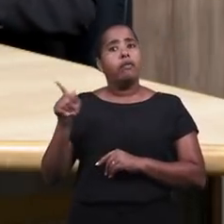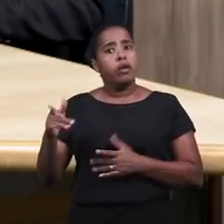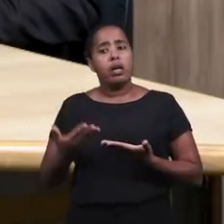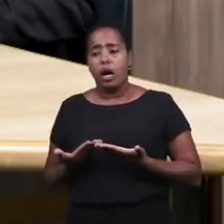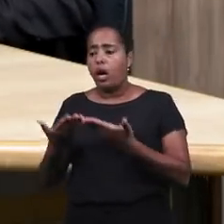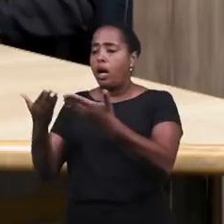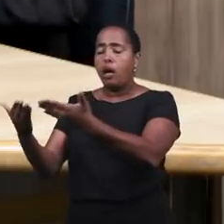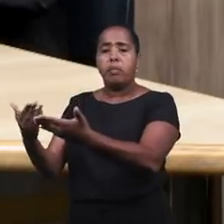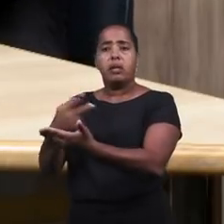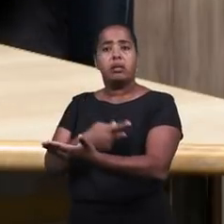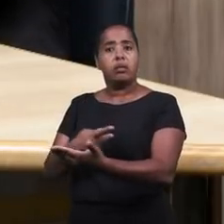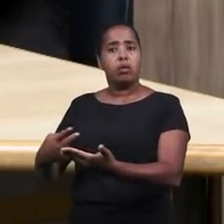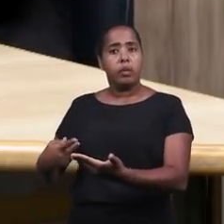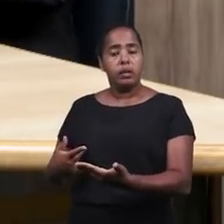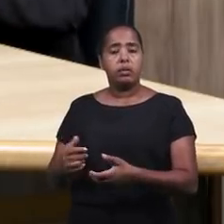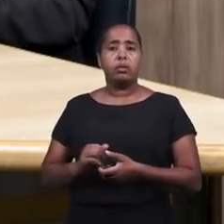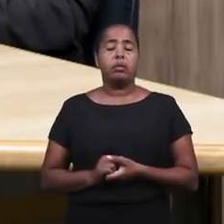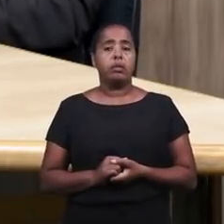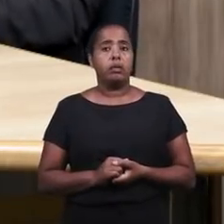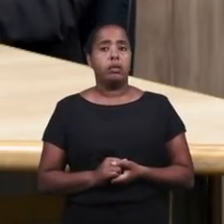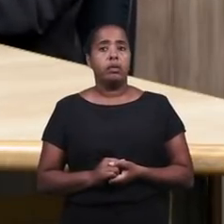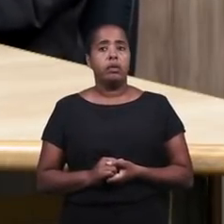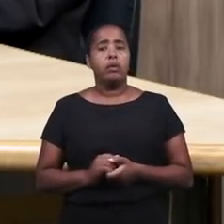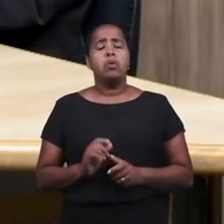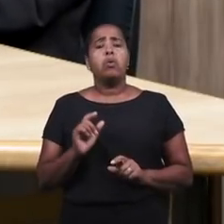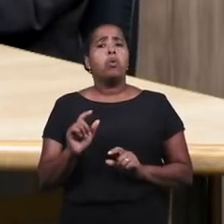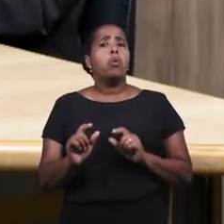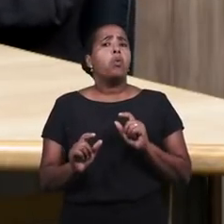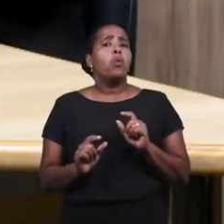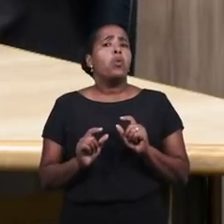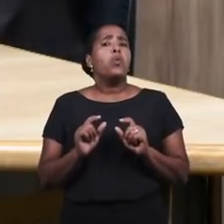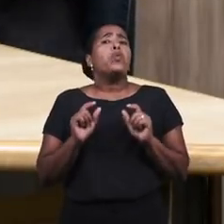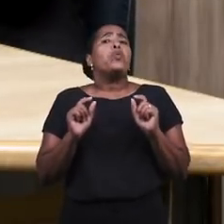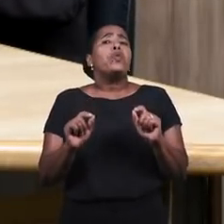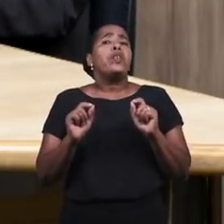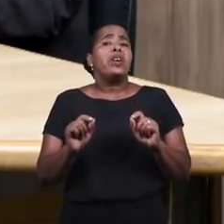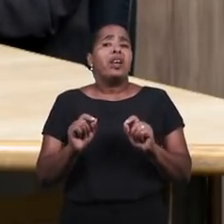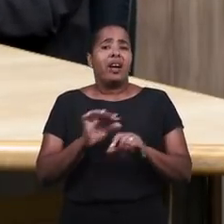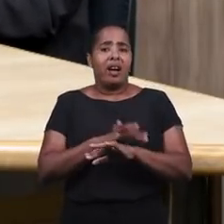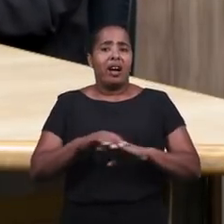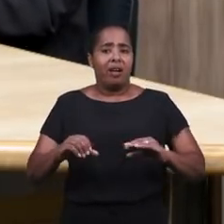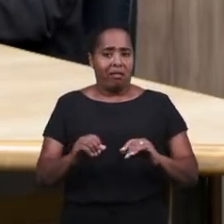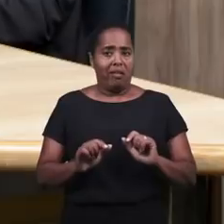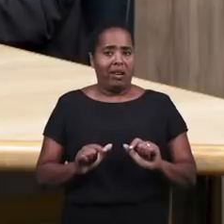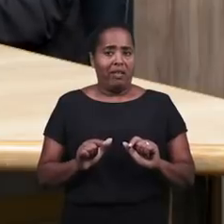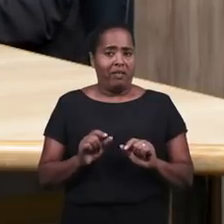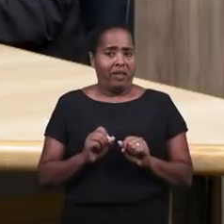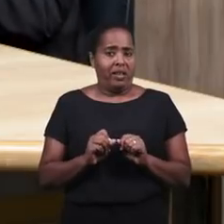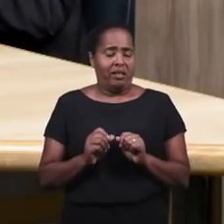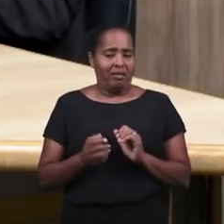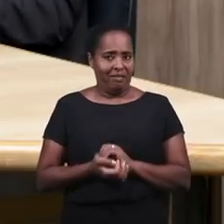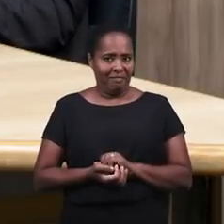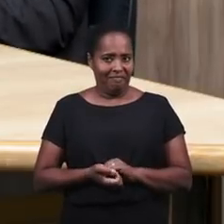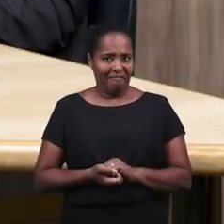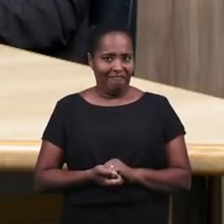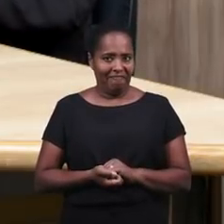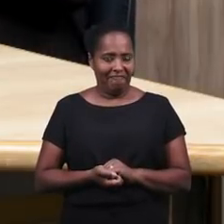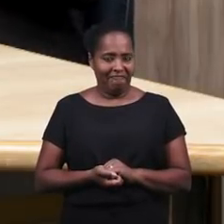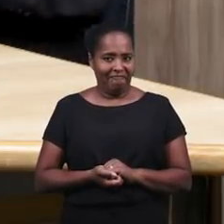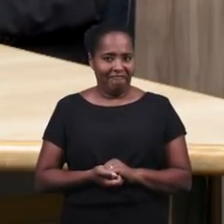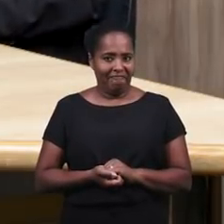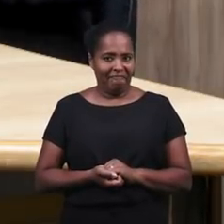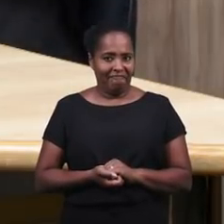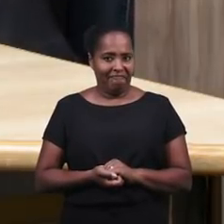apresentou o pastor, esse menino tem que ser. Então, veja, o que a cura fez aí? Entendeu?